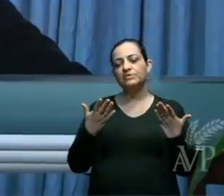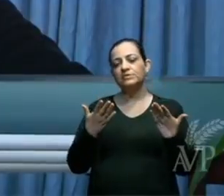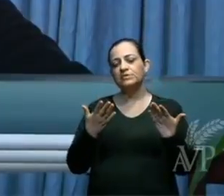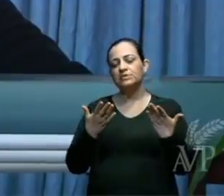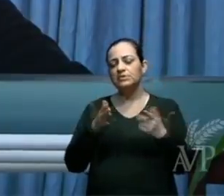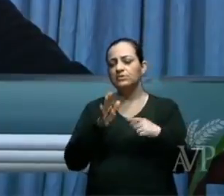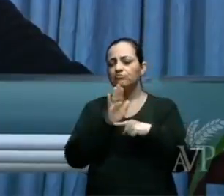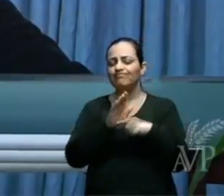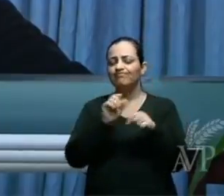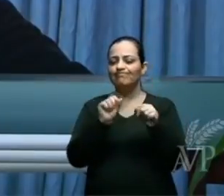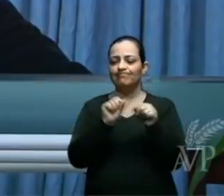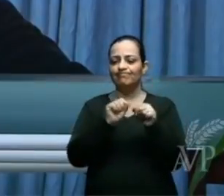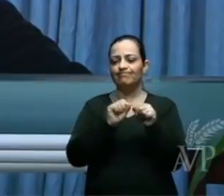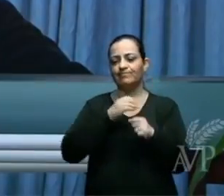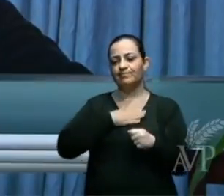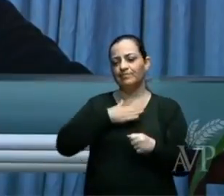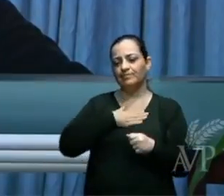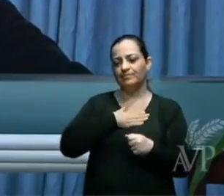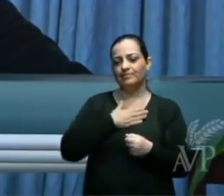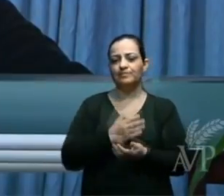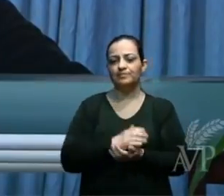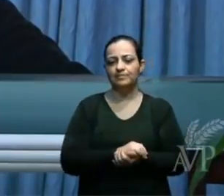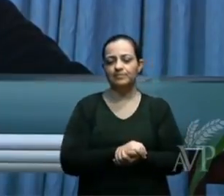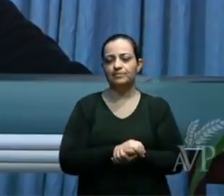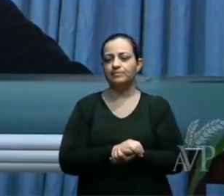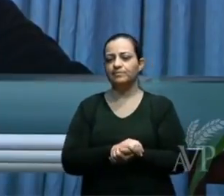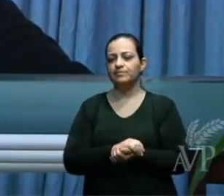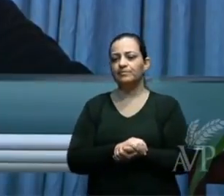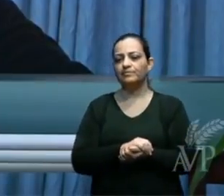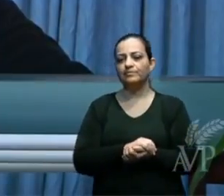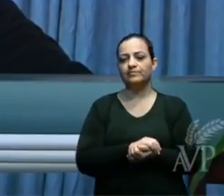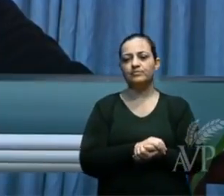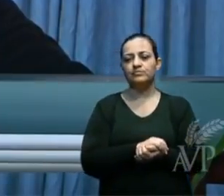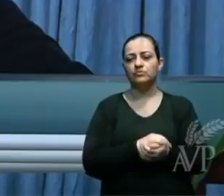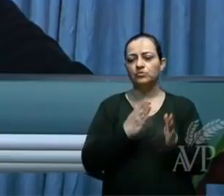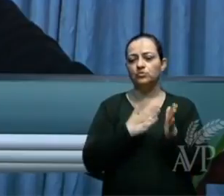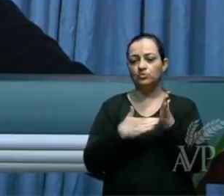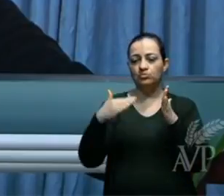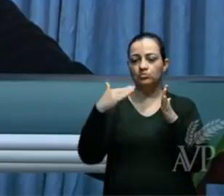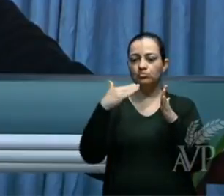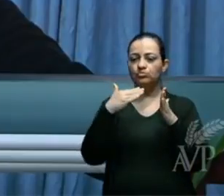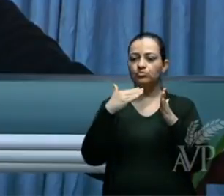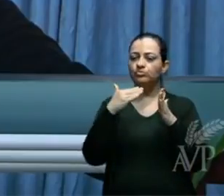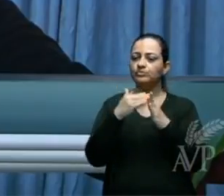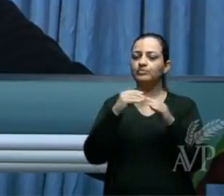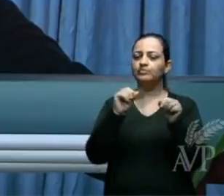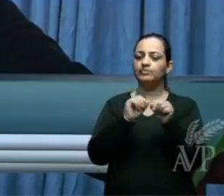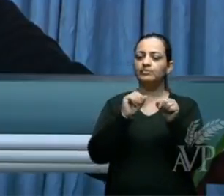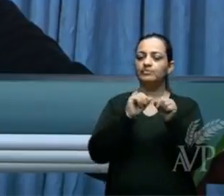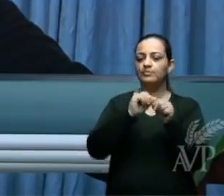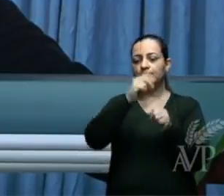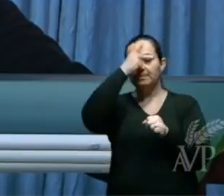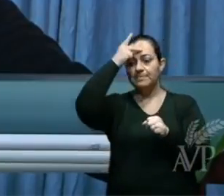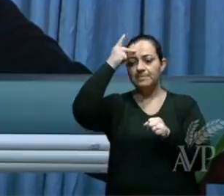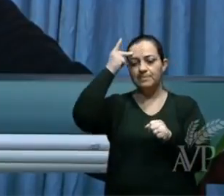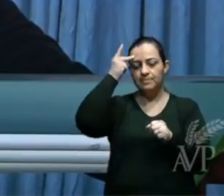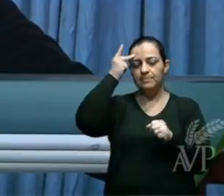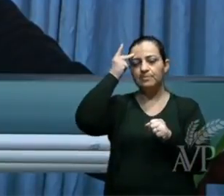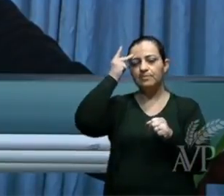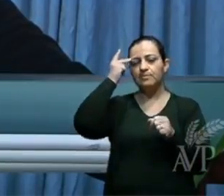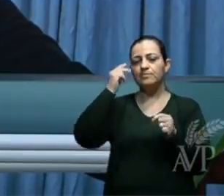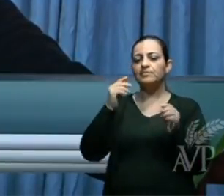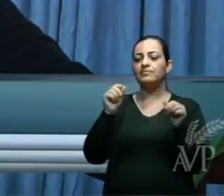você fez foi pra mim então tudo que você fizer por alguém é para